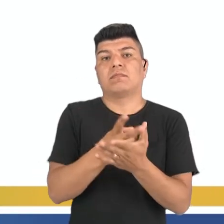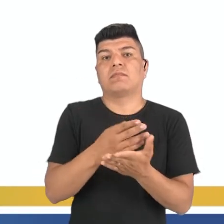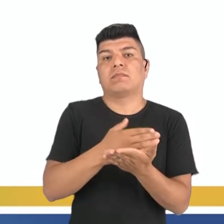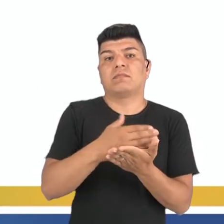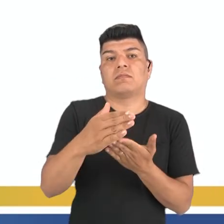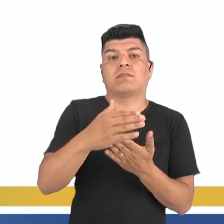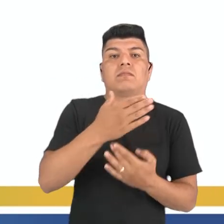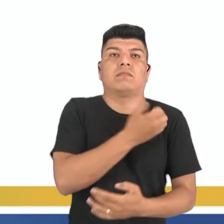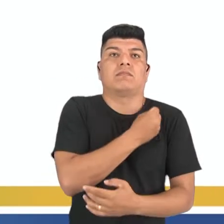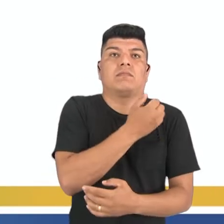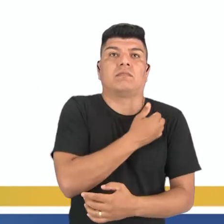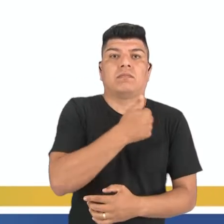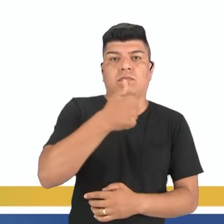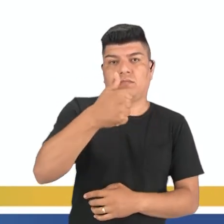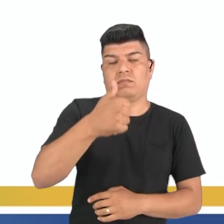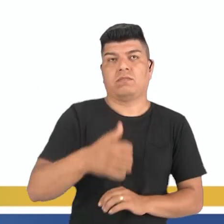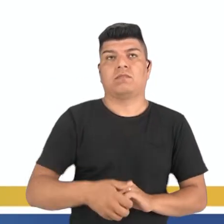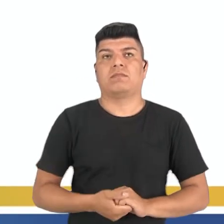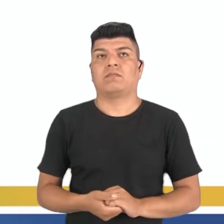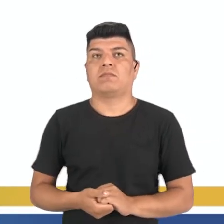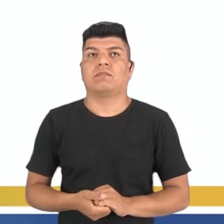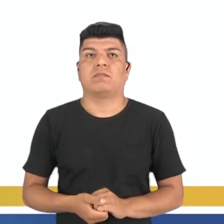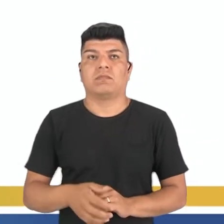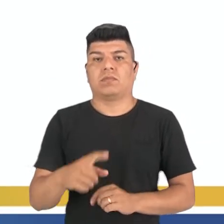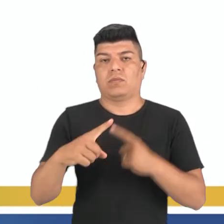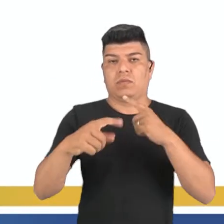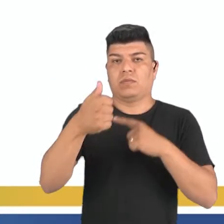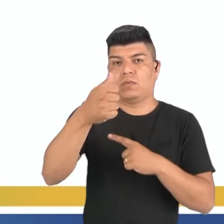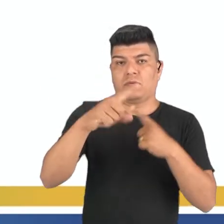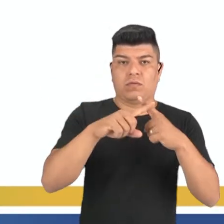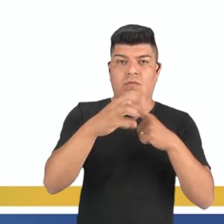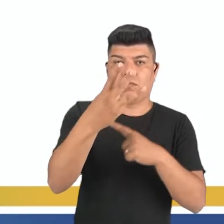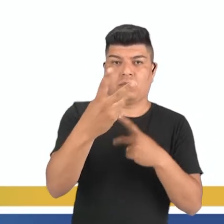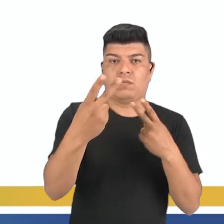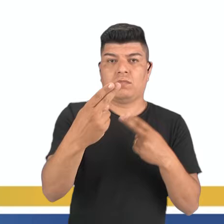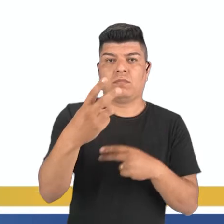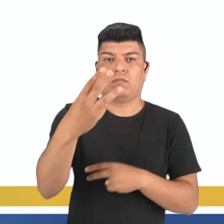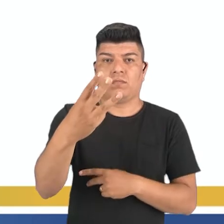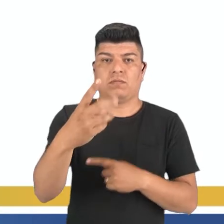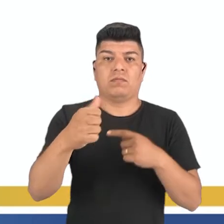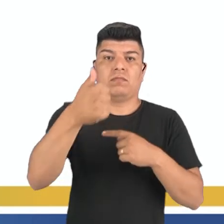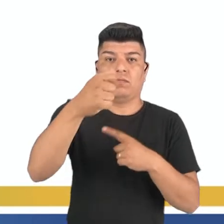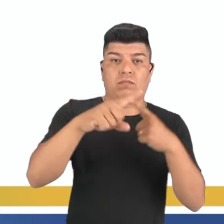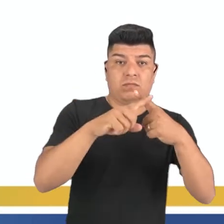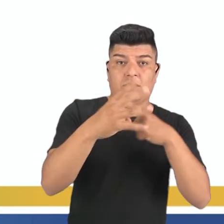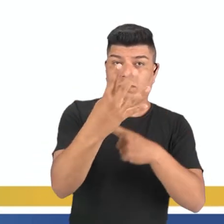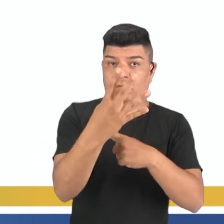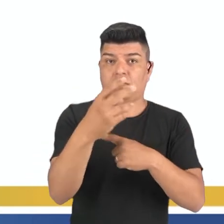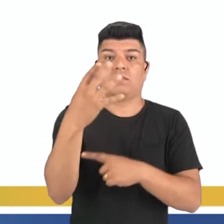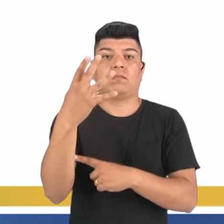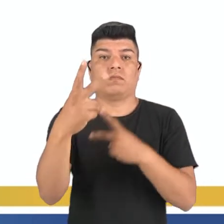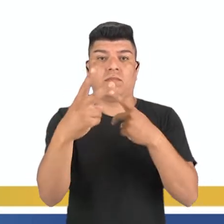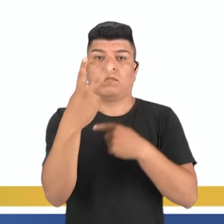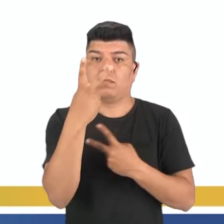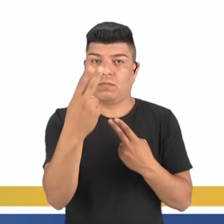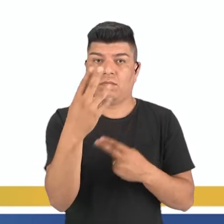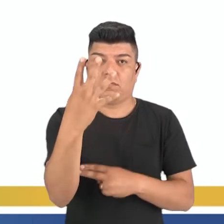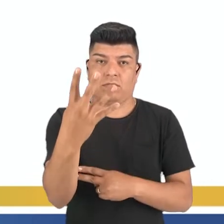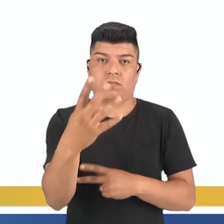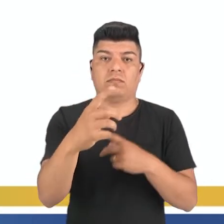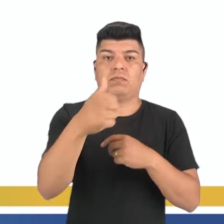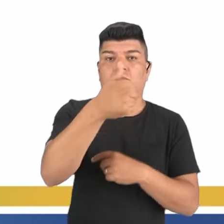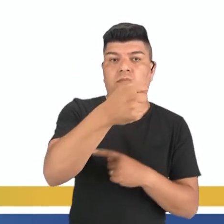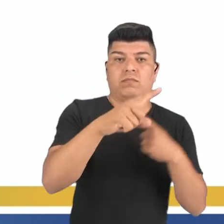o 1. Então, nós vamos fazer, ó, 1 vezes 3, 3. 1 vezes 4, pessoal, 4. E 1